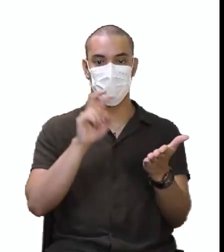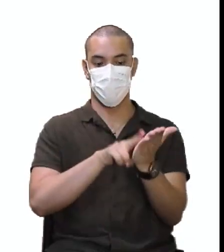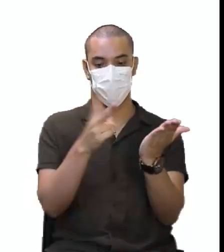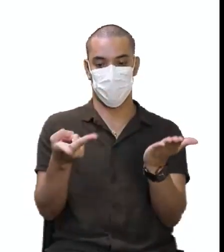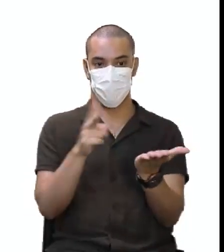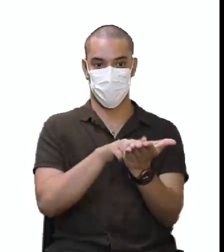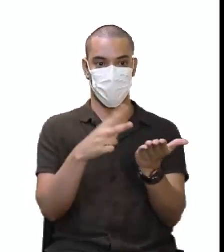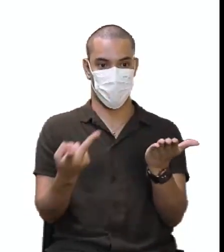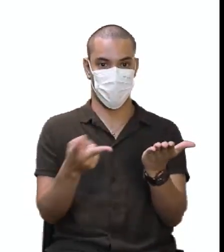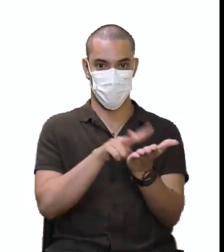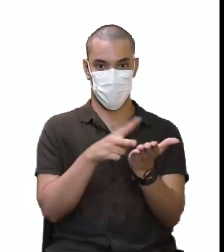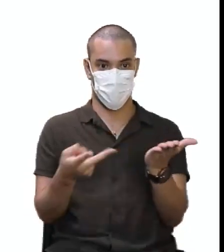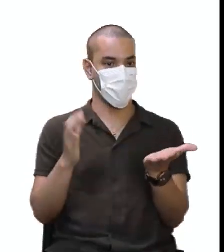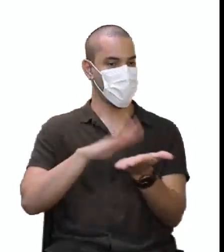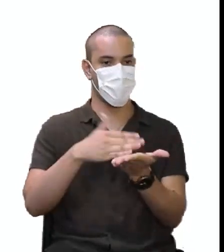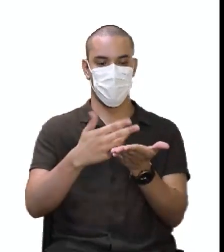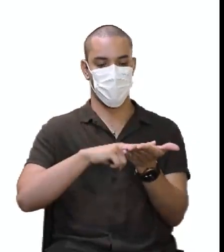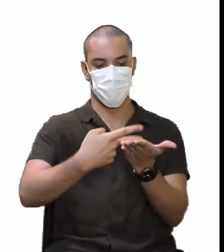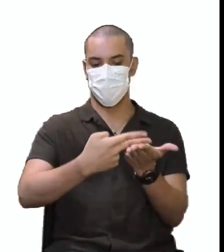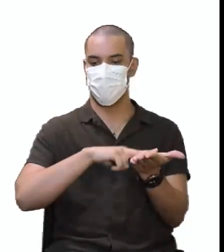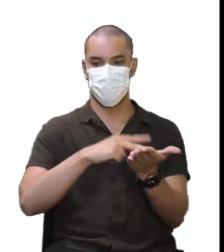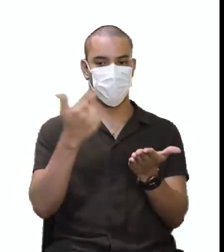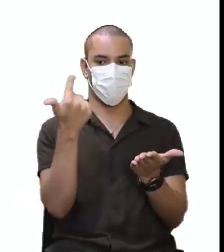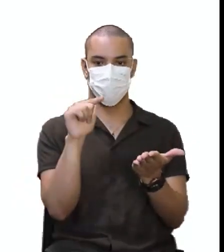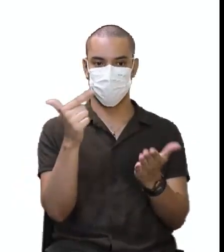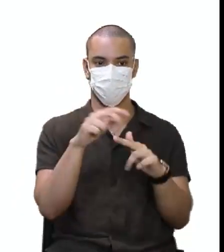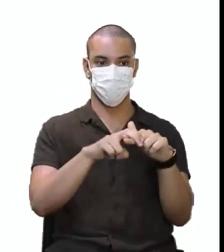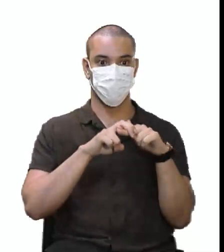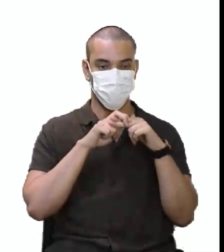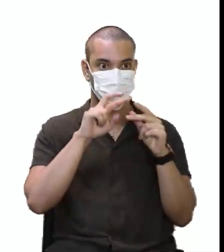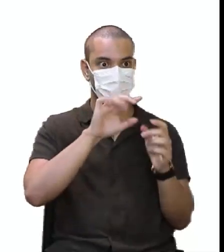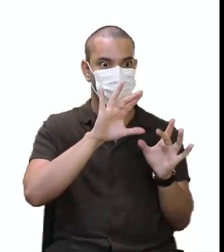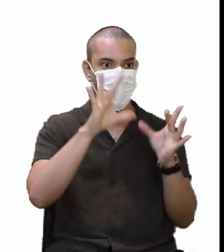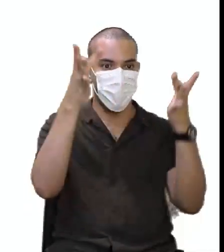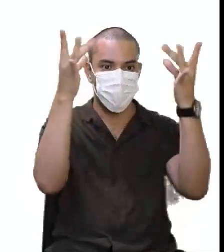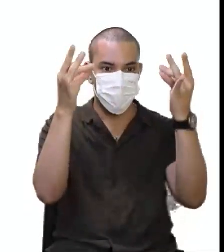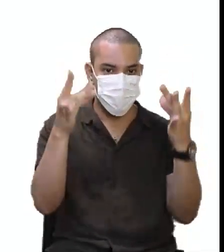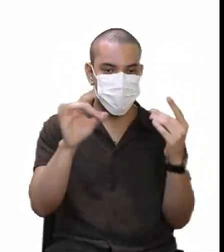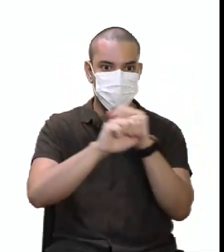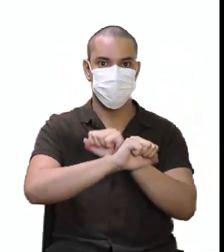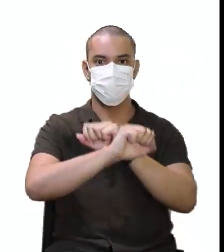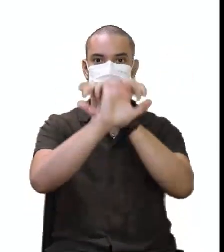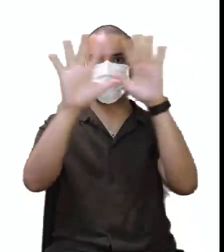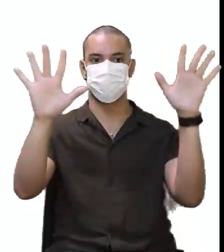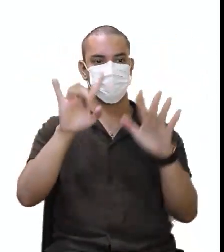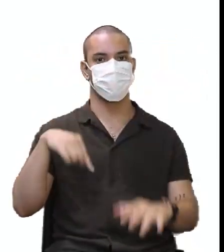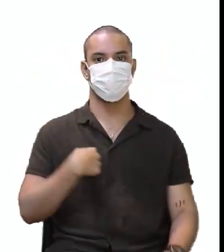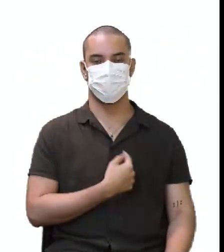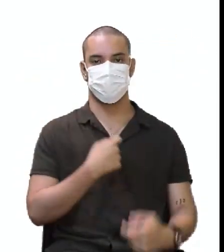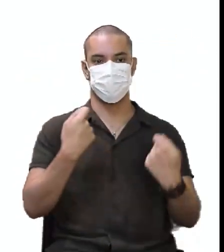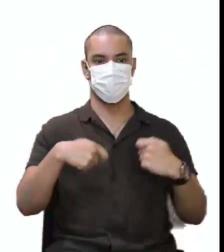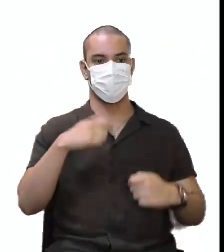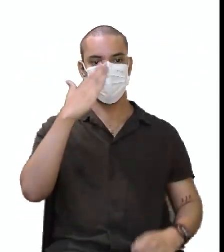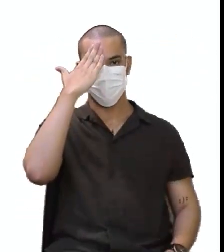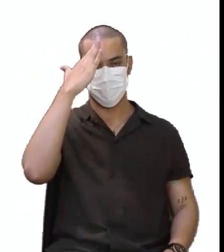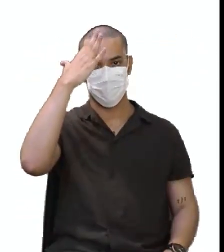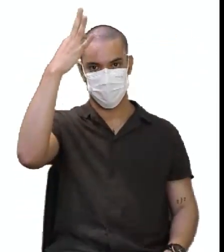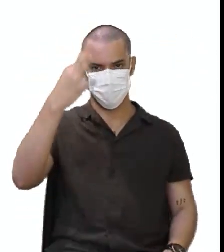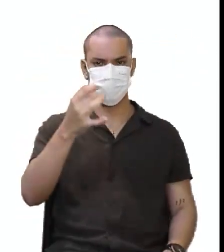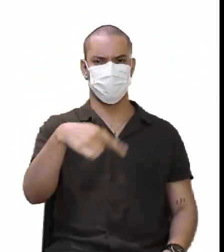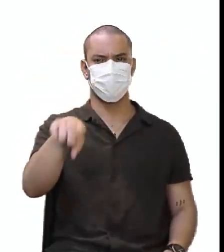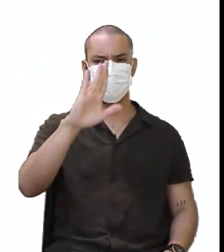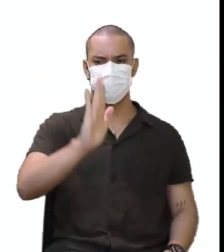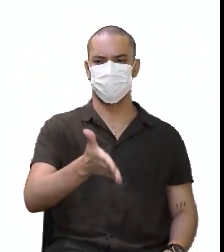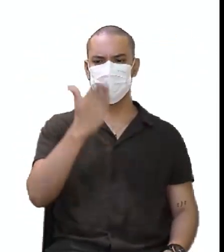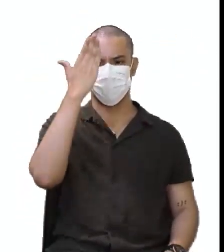tá certo? Então, a partir, o trechozinho disso aqui que nós precisamos saber, e aí eu tenho certeza que você já sabe